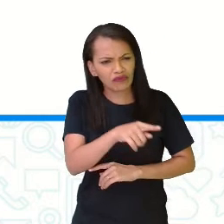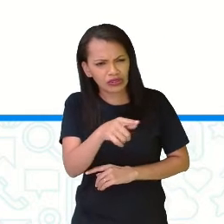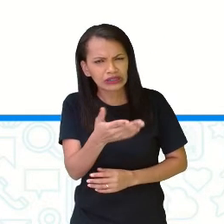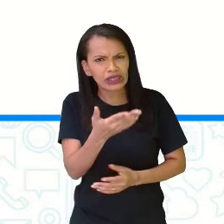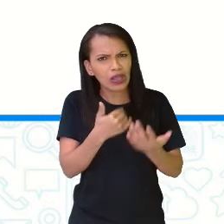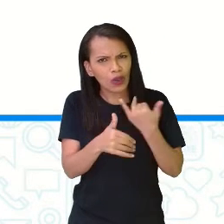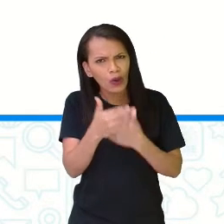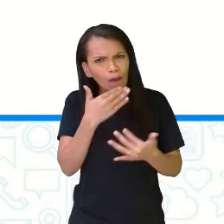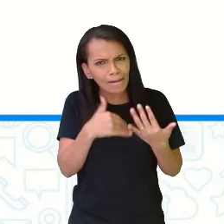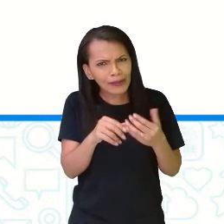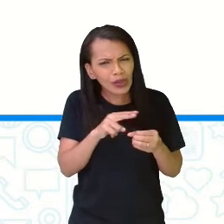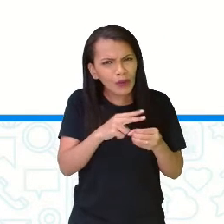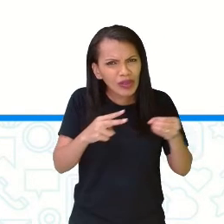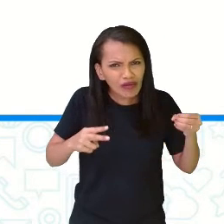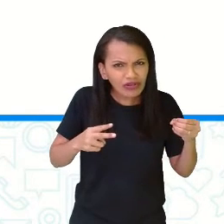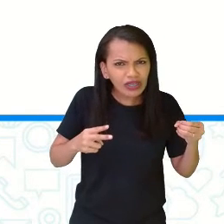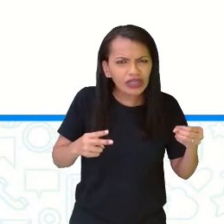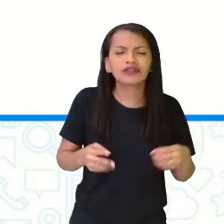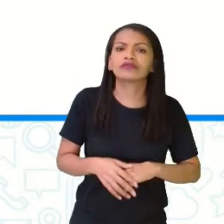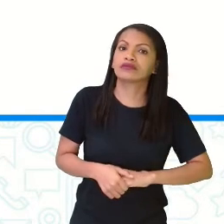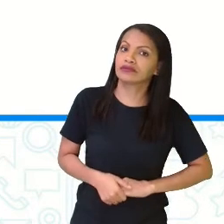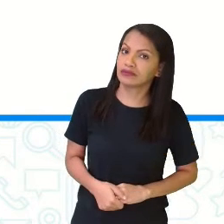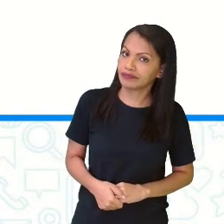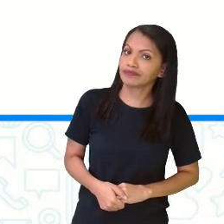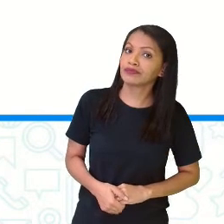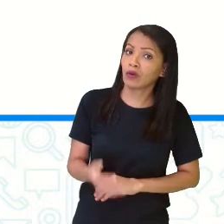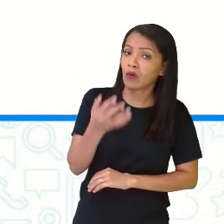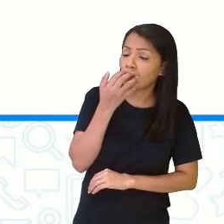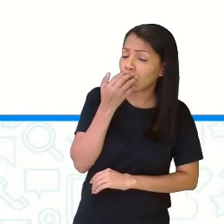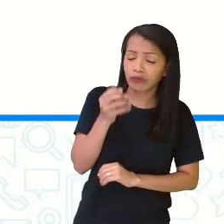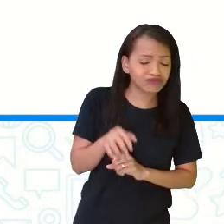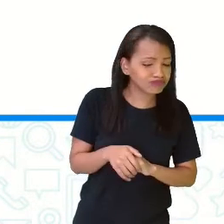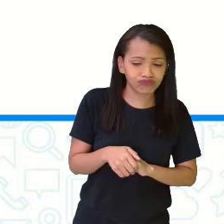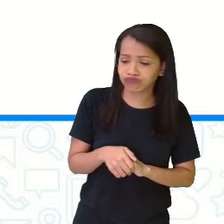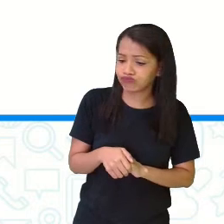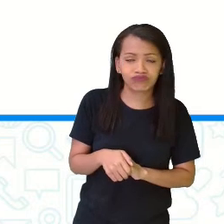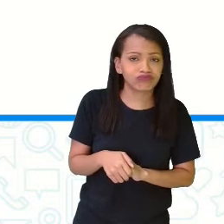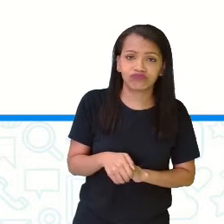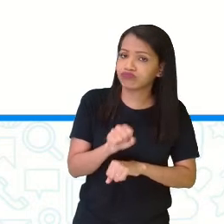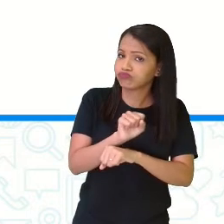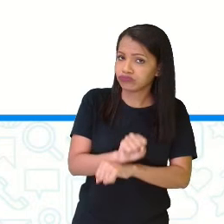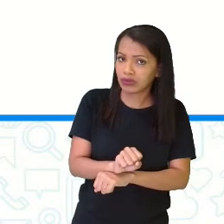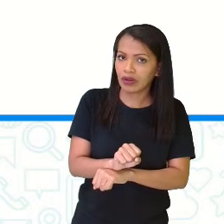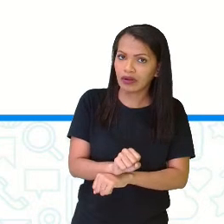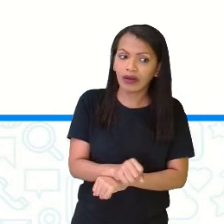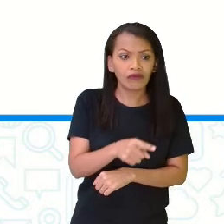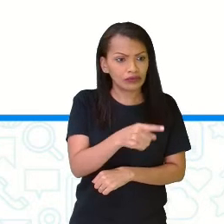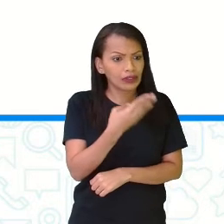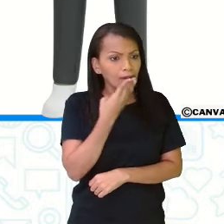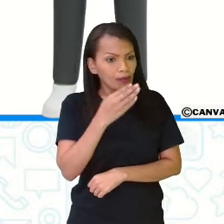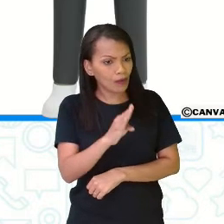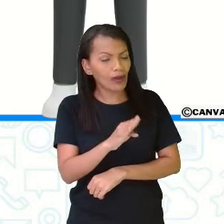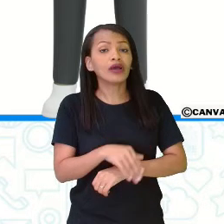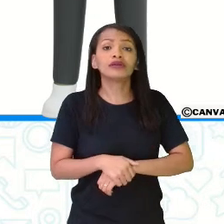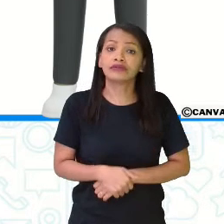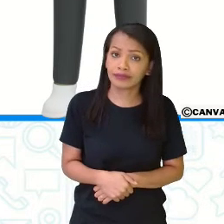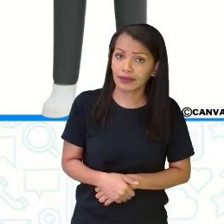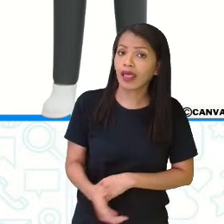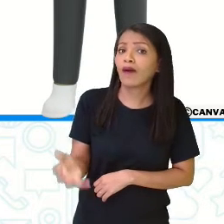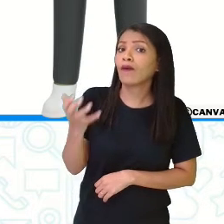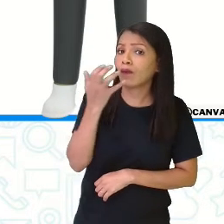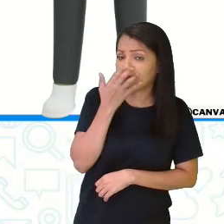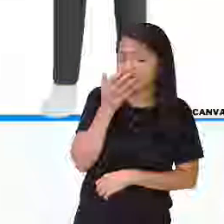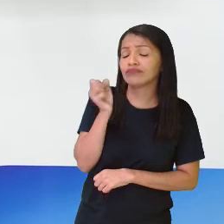quem comeu a minha cebolinha? Gaspar late que não. Coronel, palavra de cachorro? Gaspar late